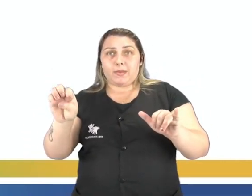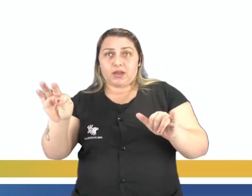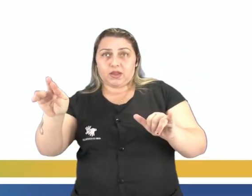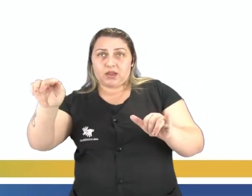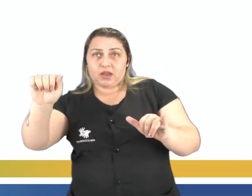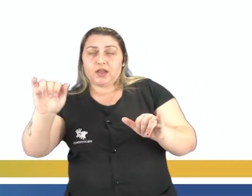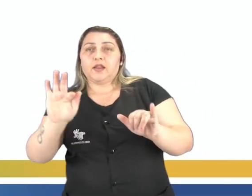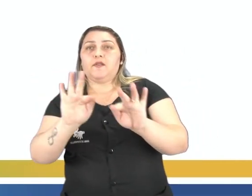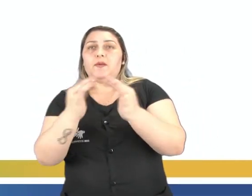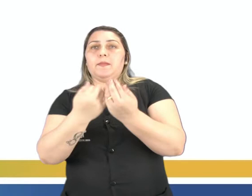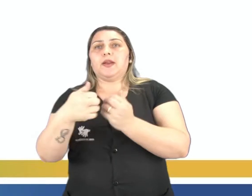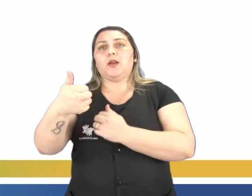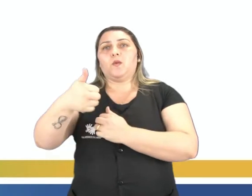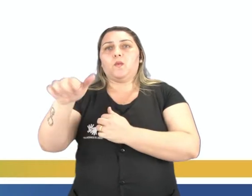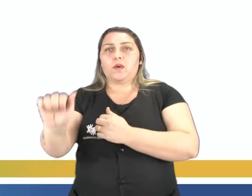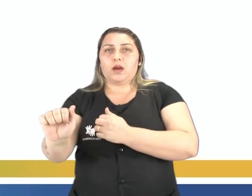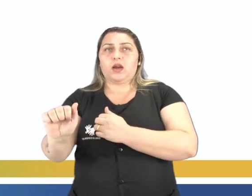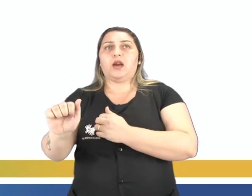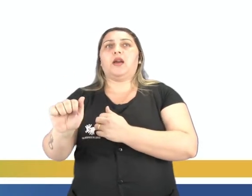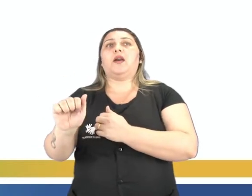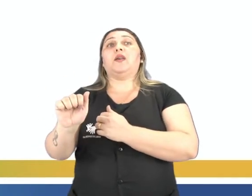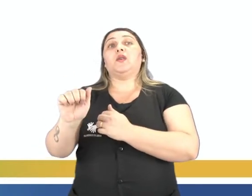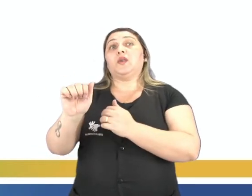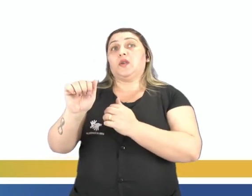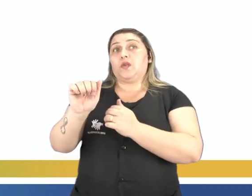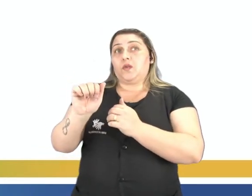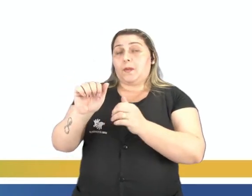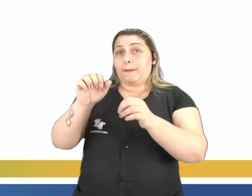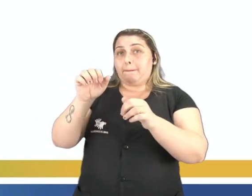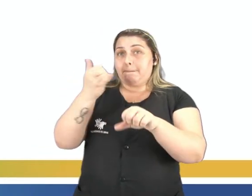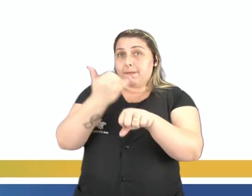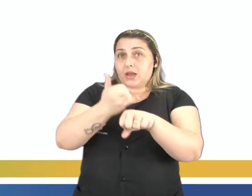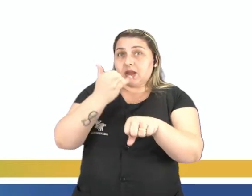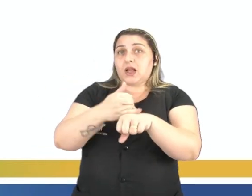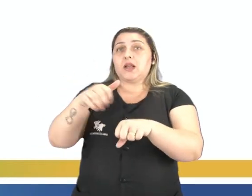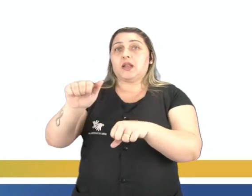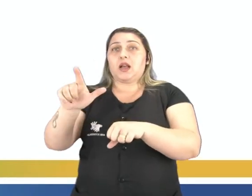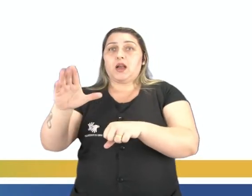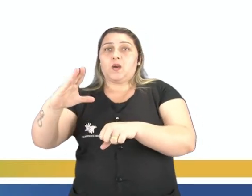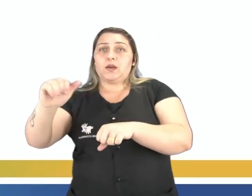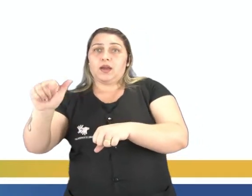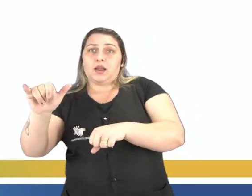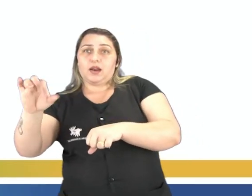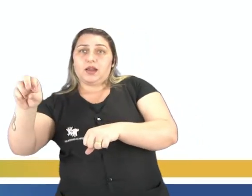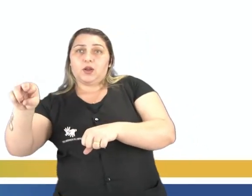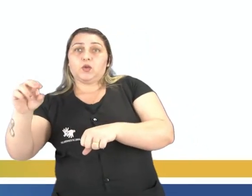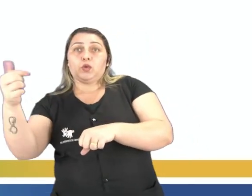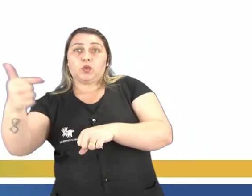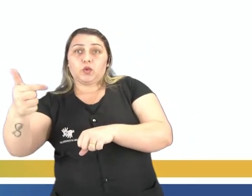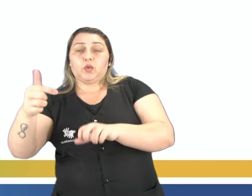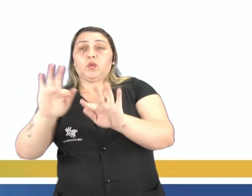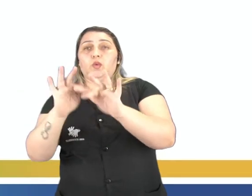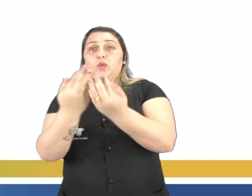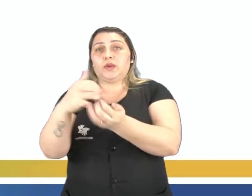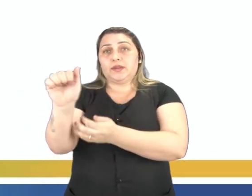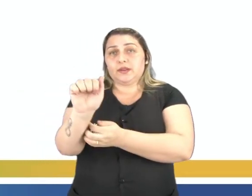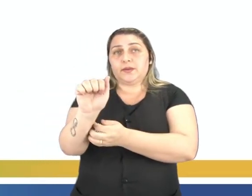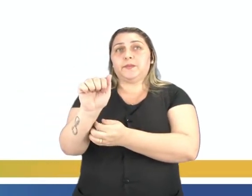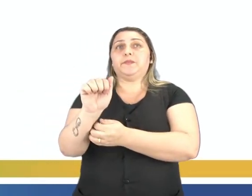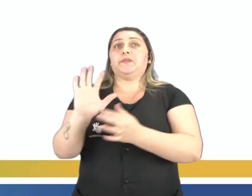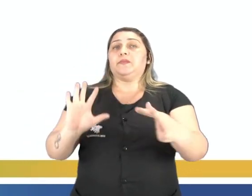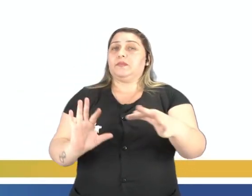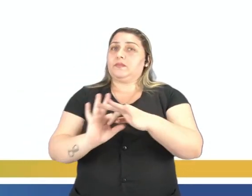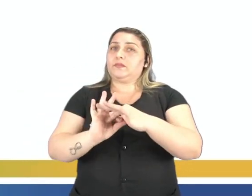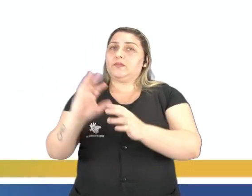alcalinos, família 1A, e os metais alcalinos terrosos, famílias 2A. Então, quando um desses elementos químicos está ligado